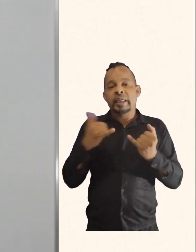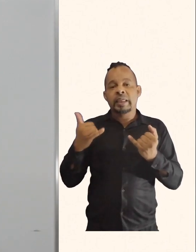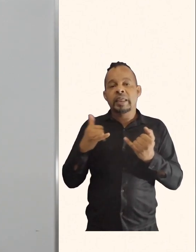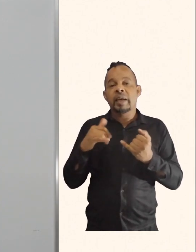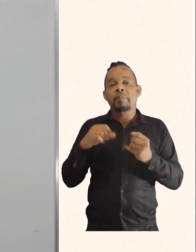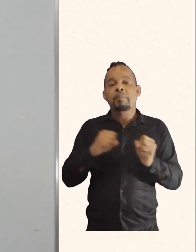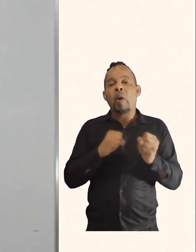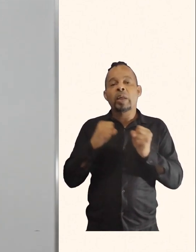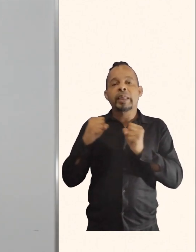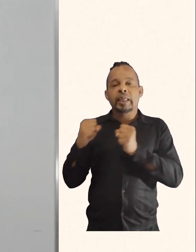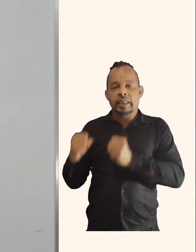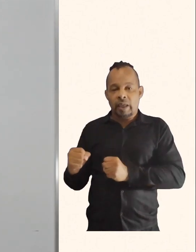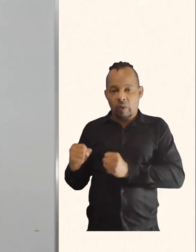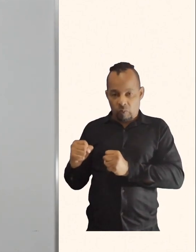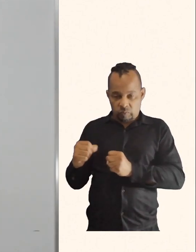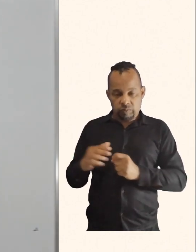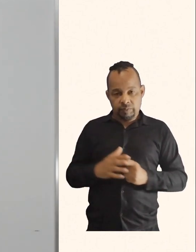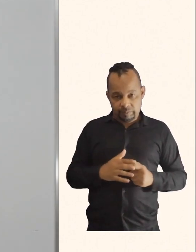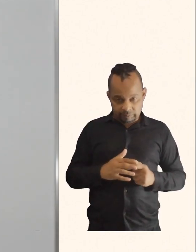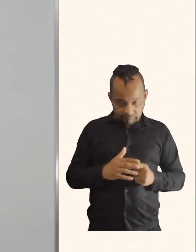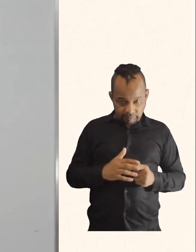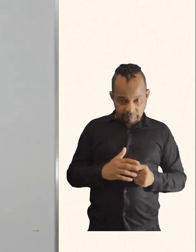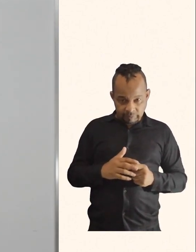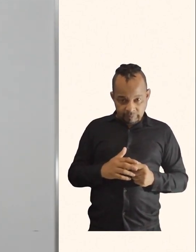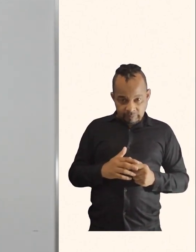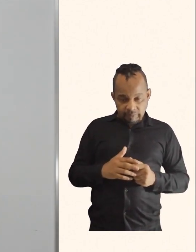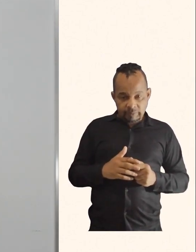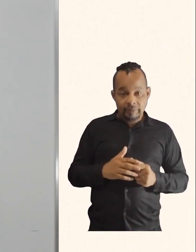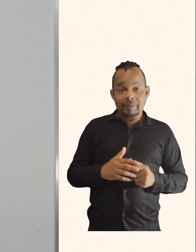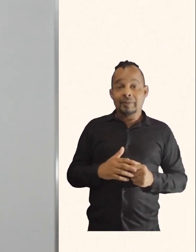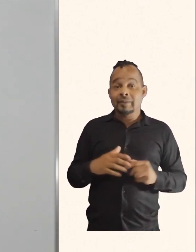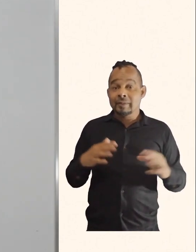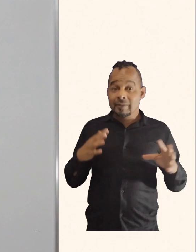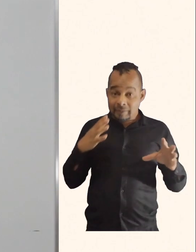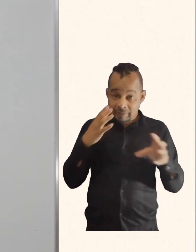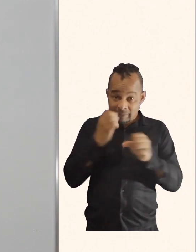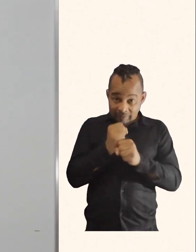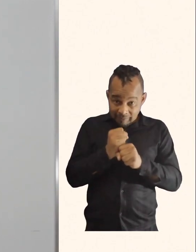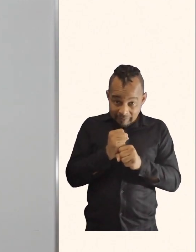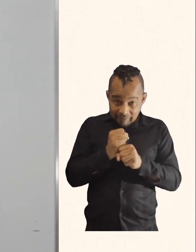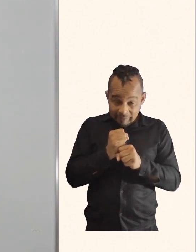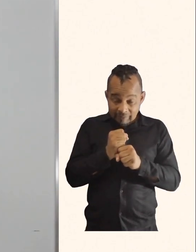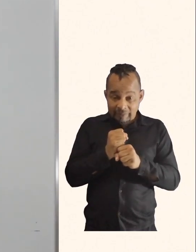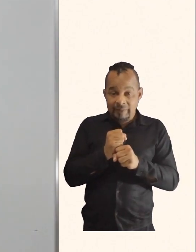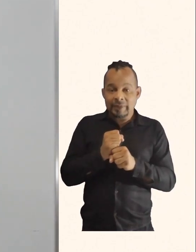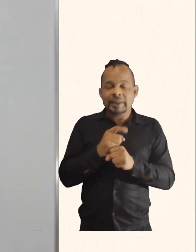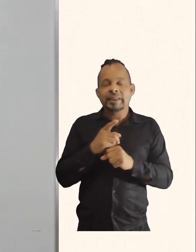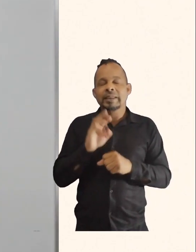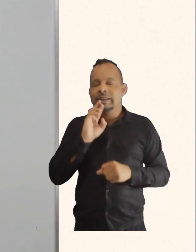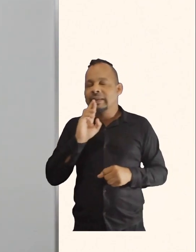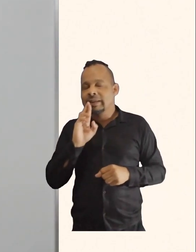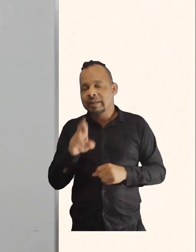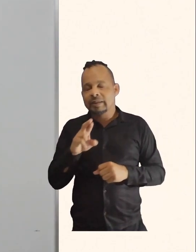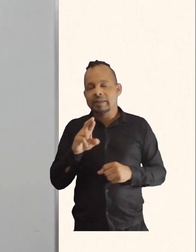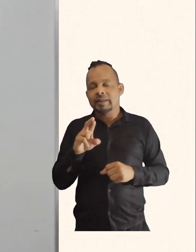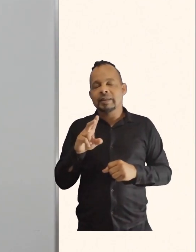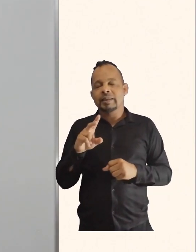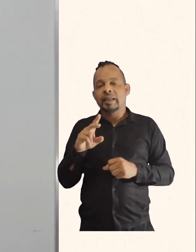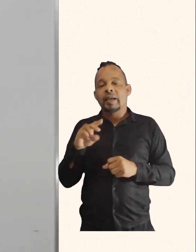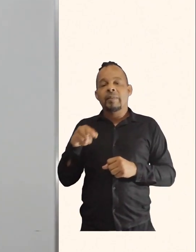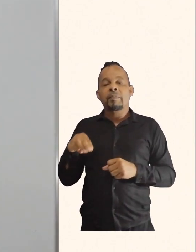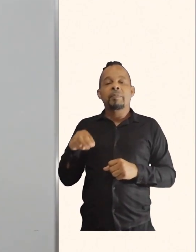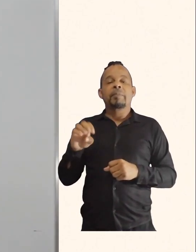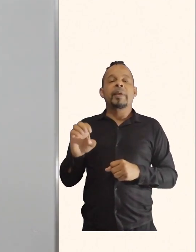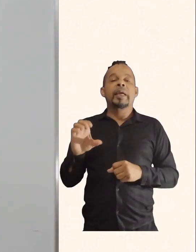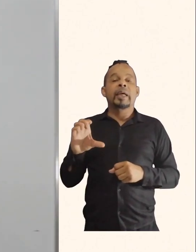potencial. Beleza? Muito bem. Definida desta maneira, a energia mecânica,